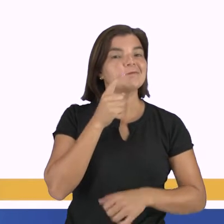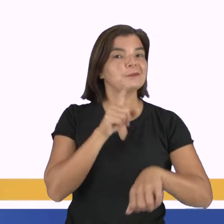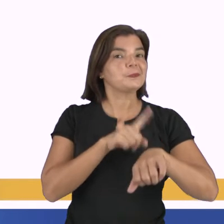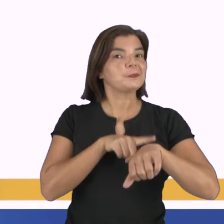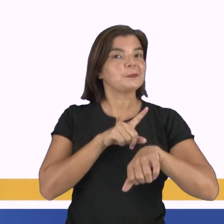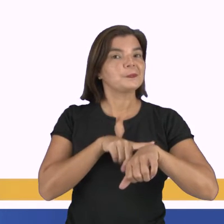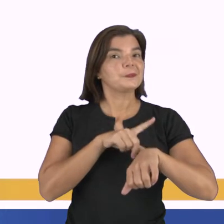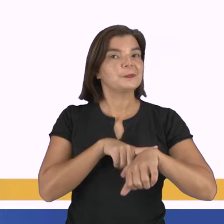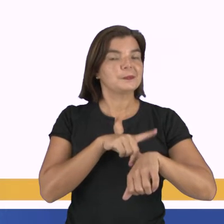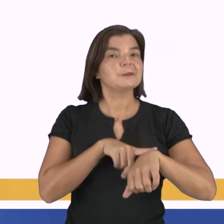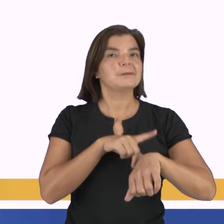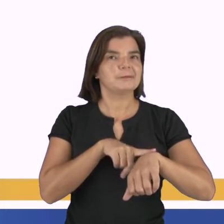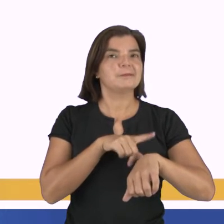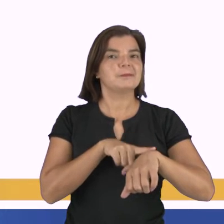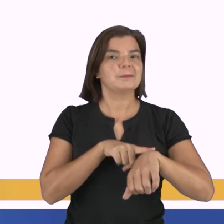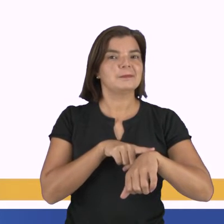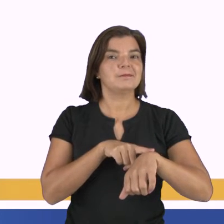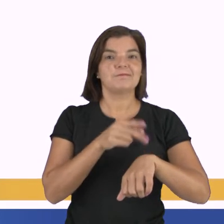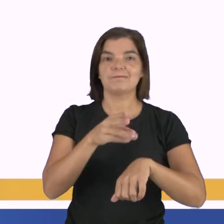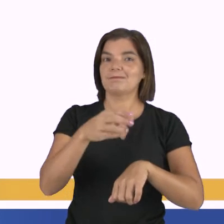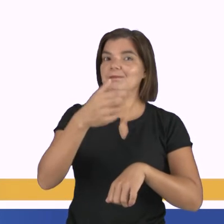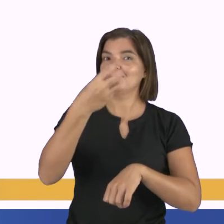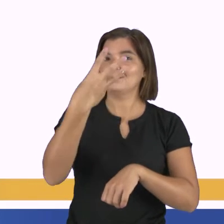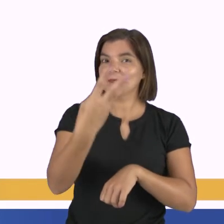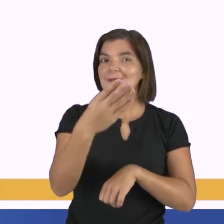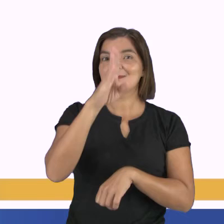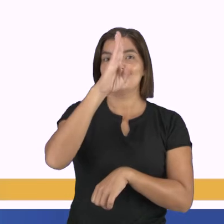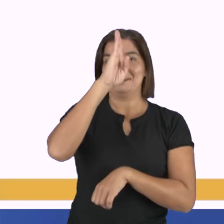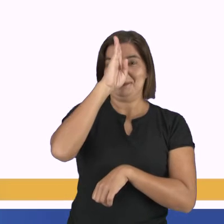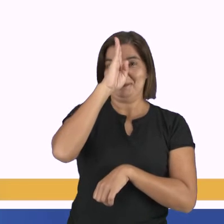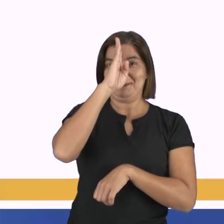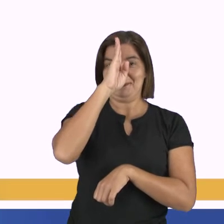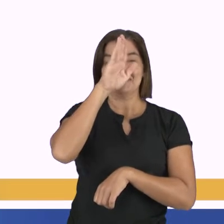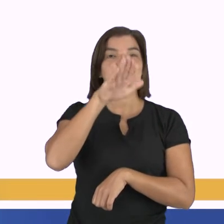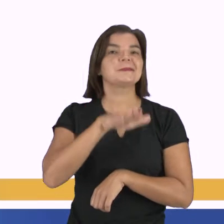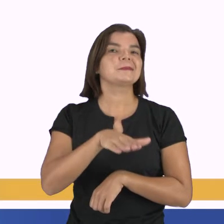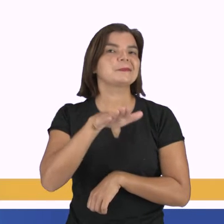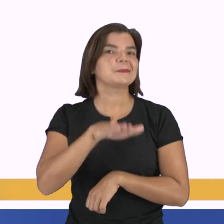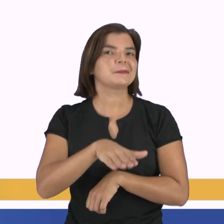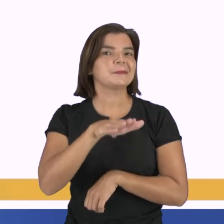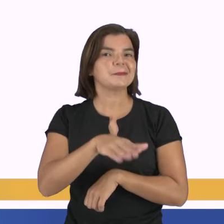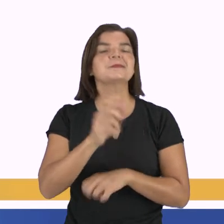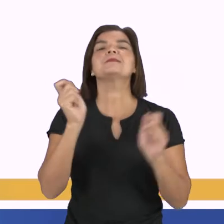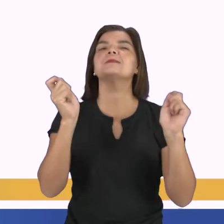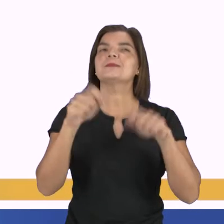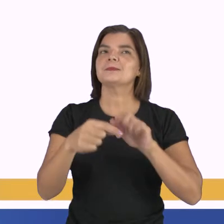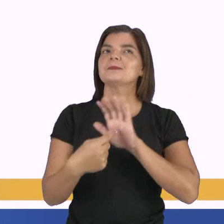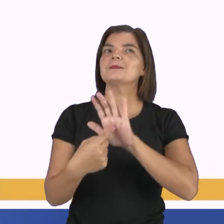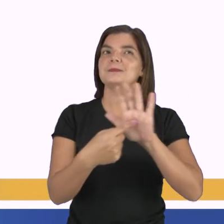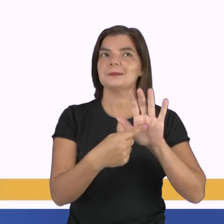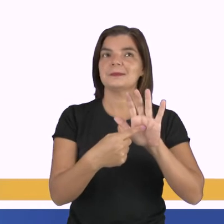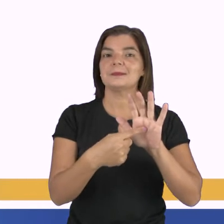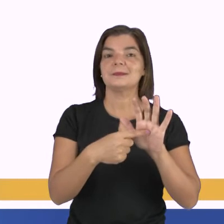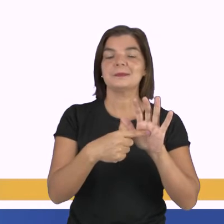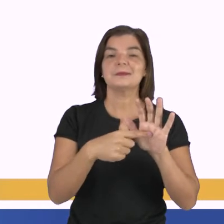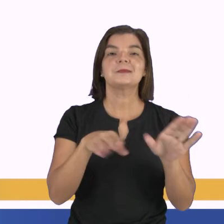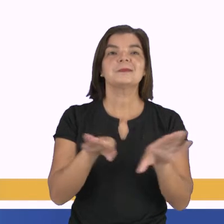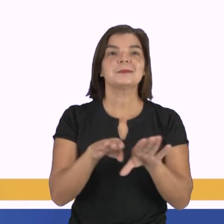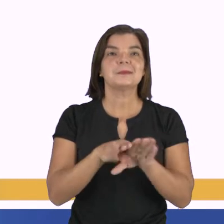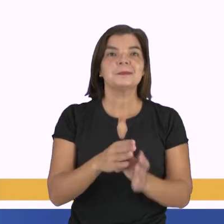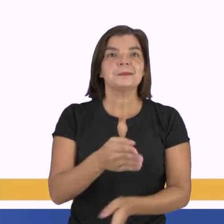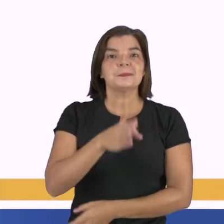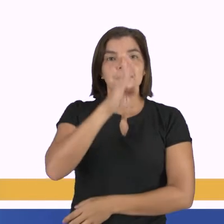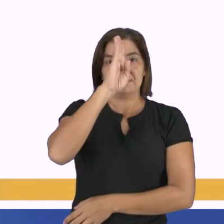Hora cheia, pessoal, que é aquela hora bem redondinha, 1, 2, 3, 4, 5, 6, 7. A gente pode utilizar essa expressão aqui, ó. Son las